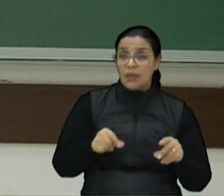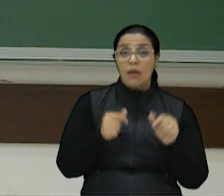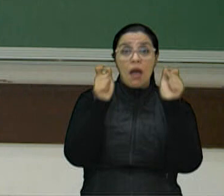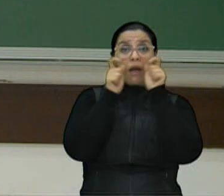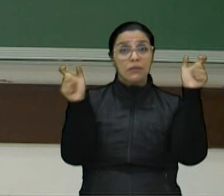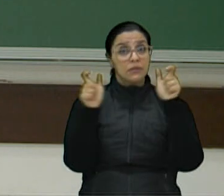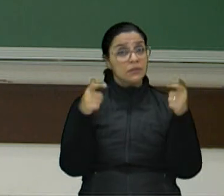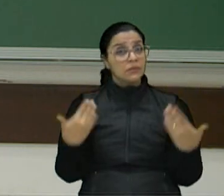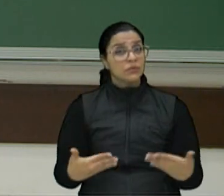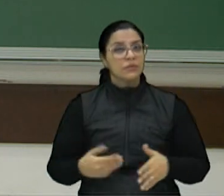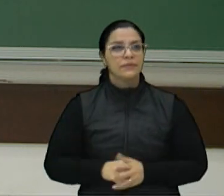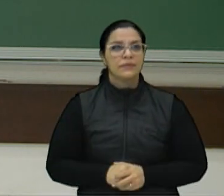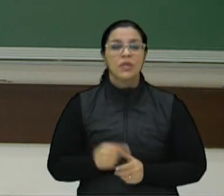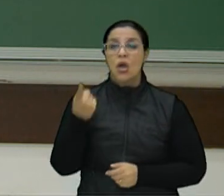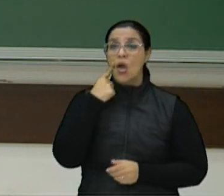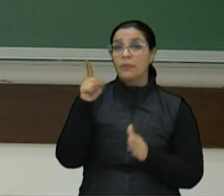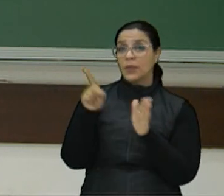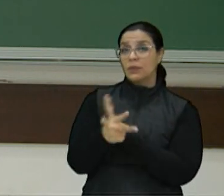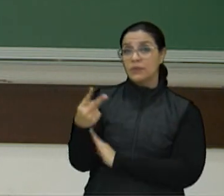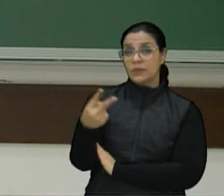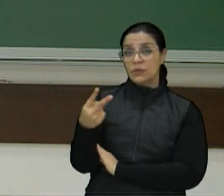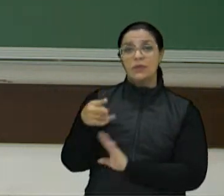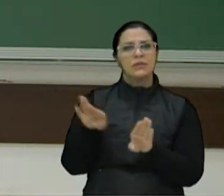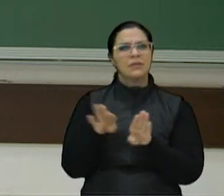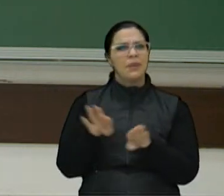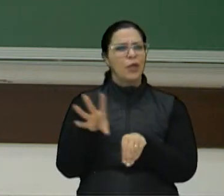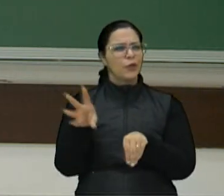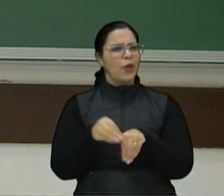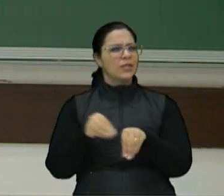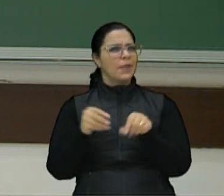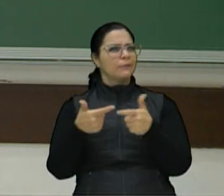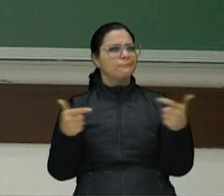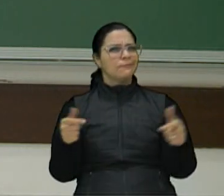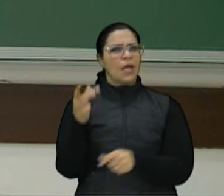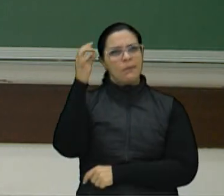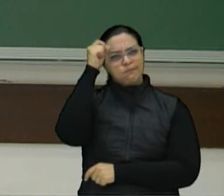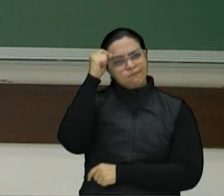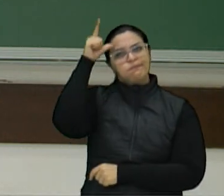alerta. Olha esse quiz aqui para ampliarmos a nossa